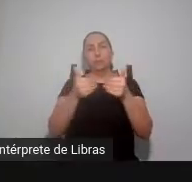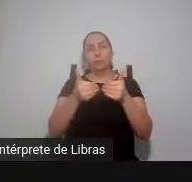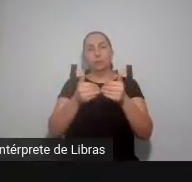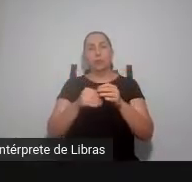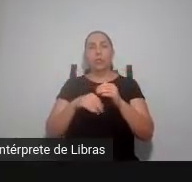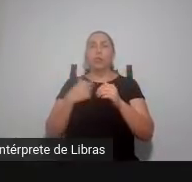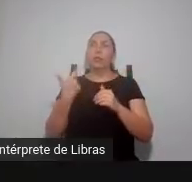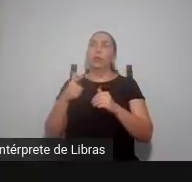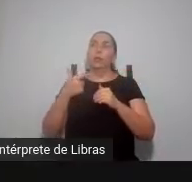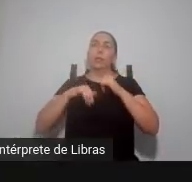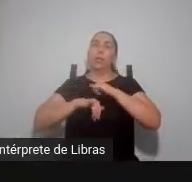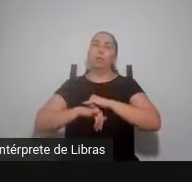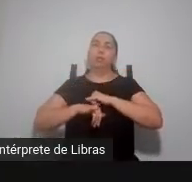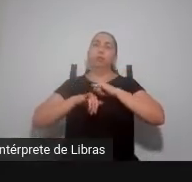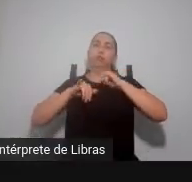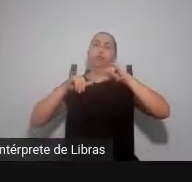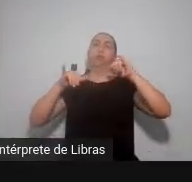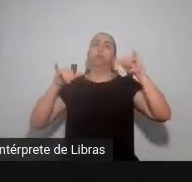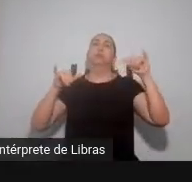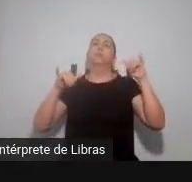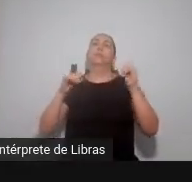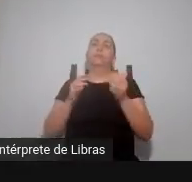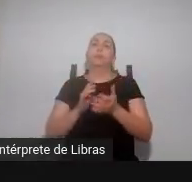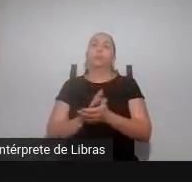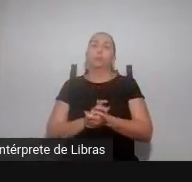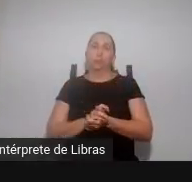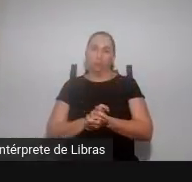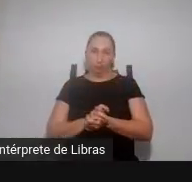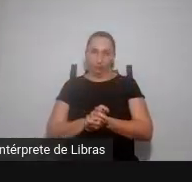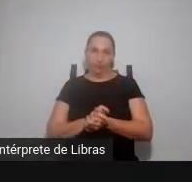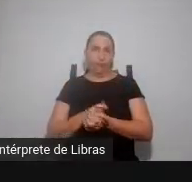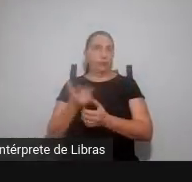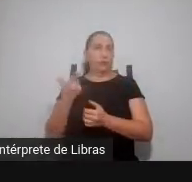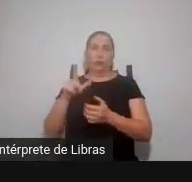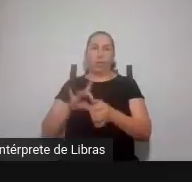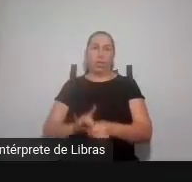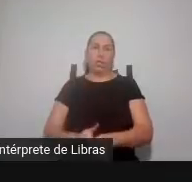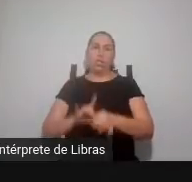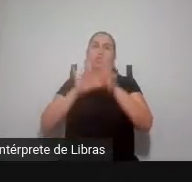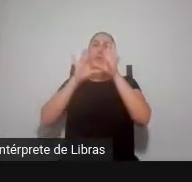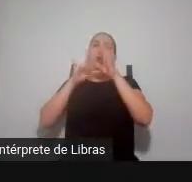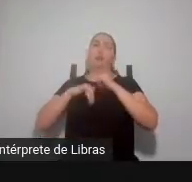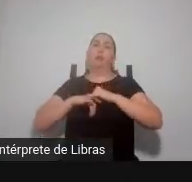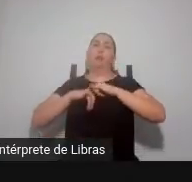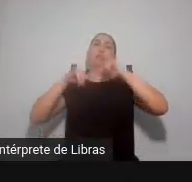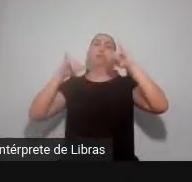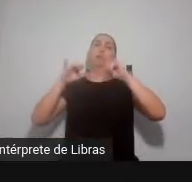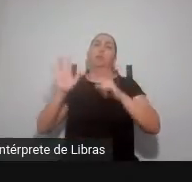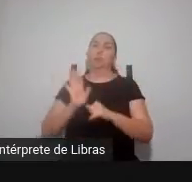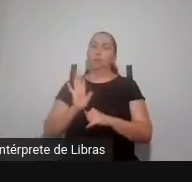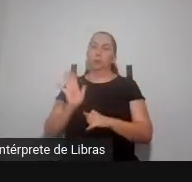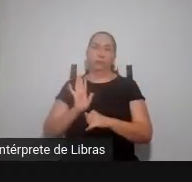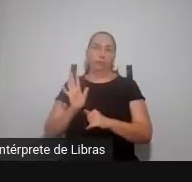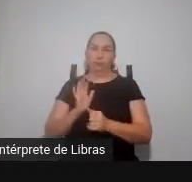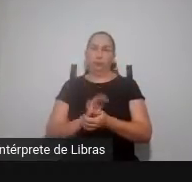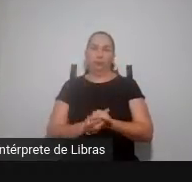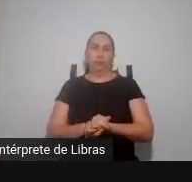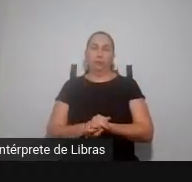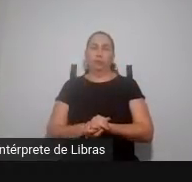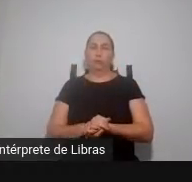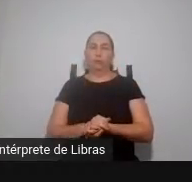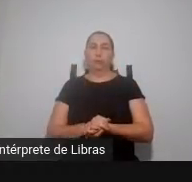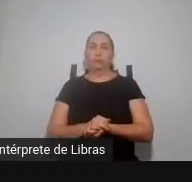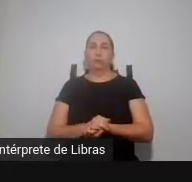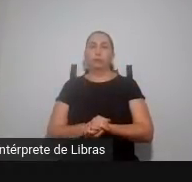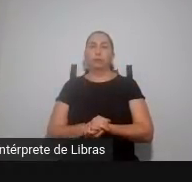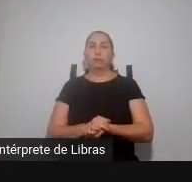que a gente está disponibilizando, né? Não. Tá. Outra coisa, eu estou indo